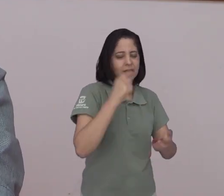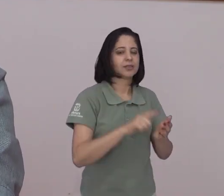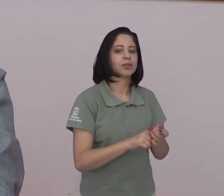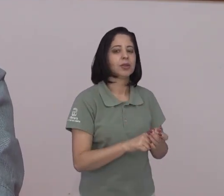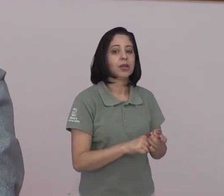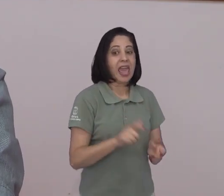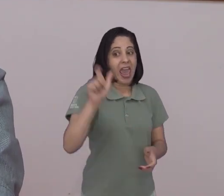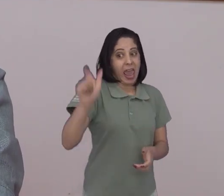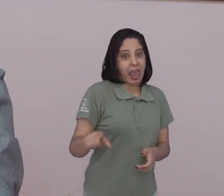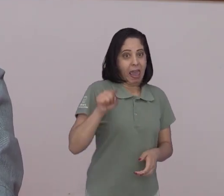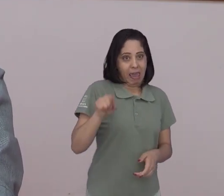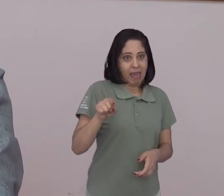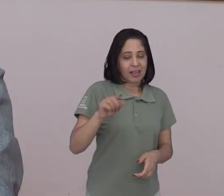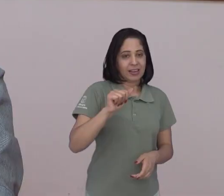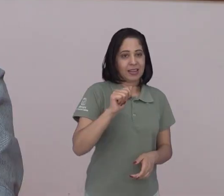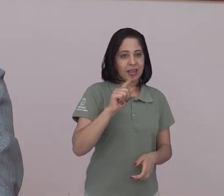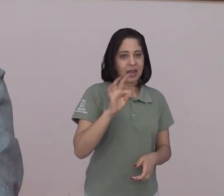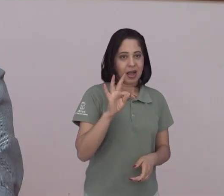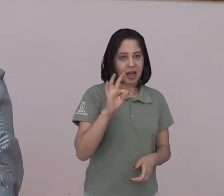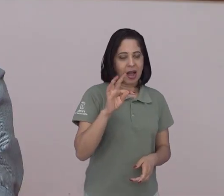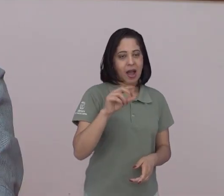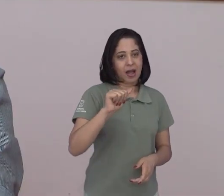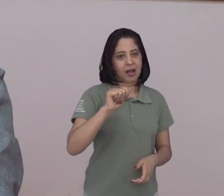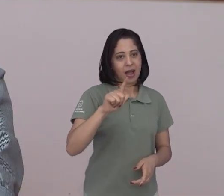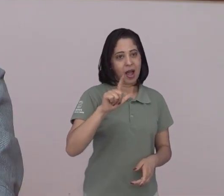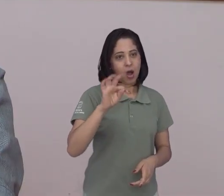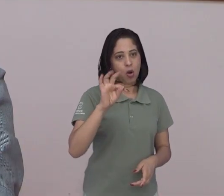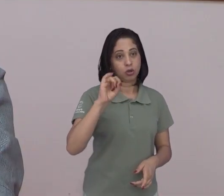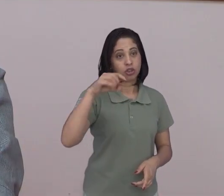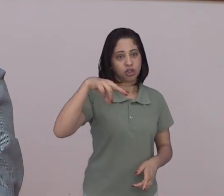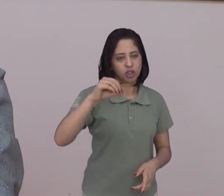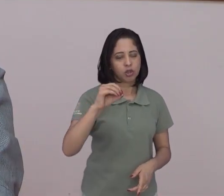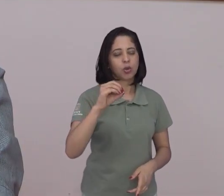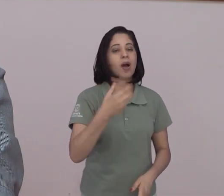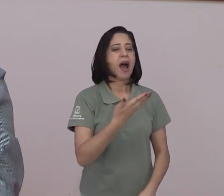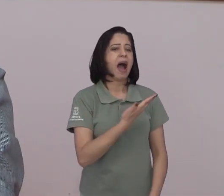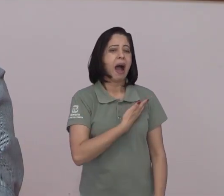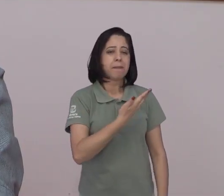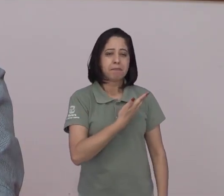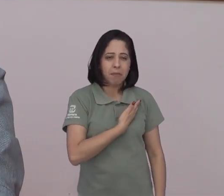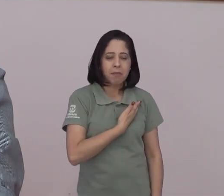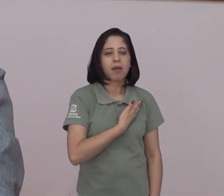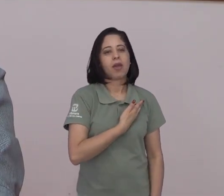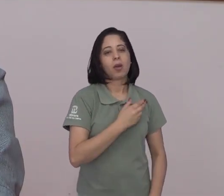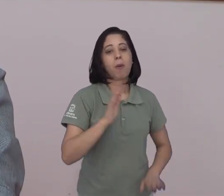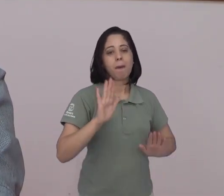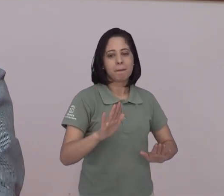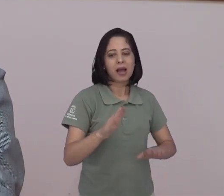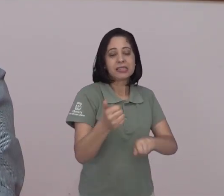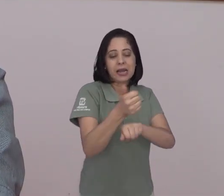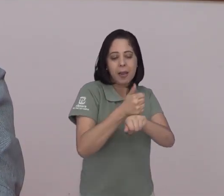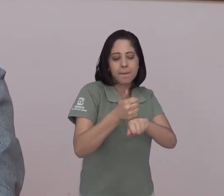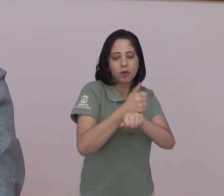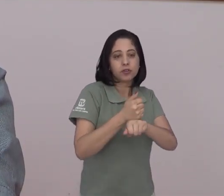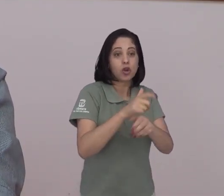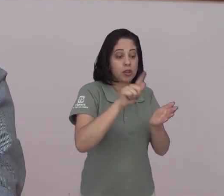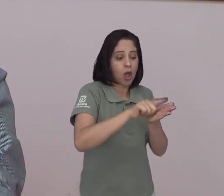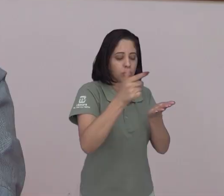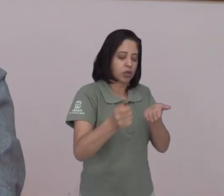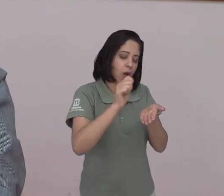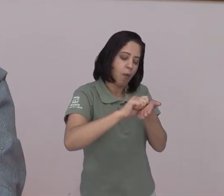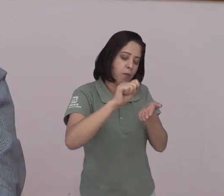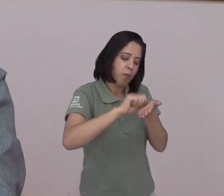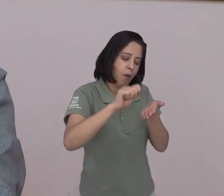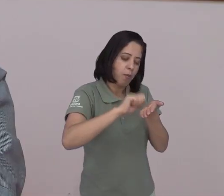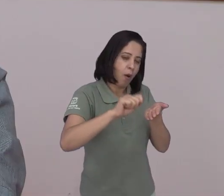nessa época, entendeu? E o Altino, além de amigo, ele era como se fosse o editor de